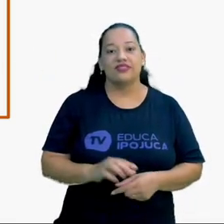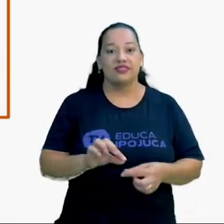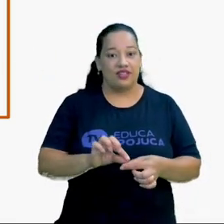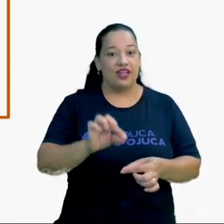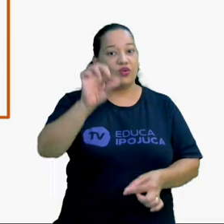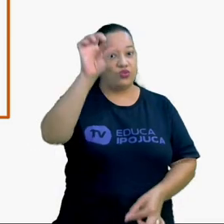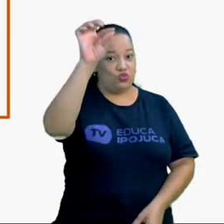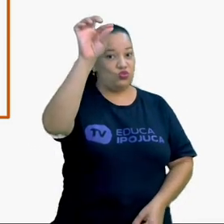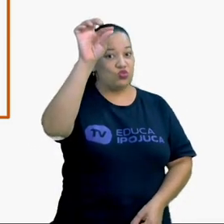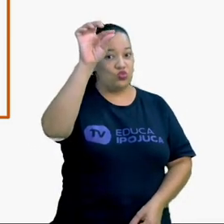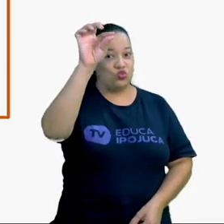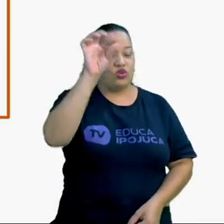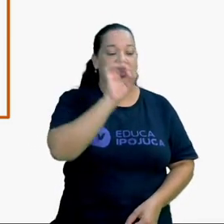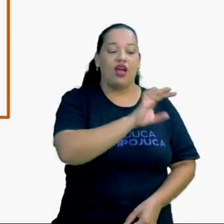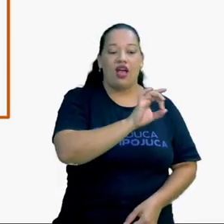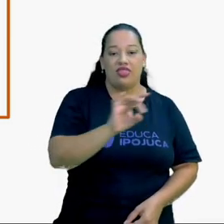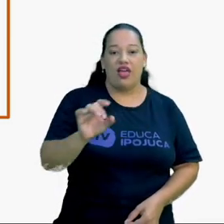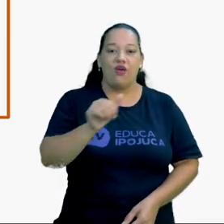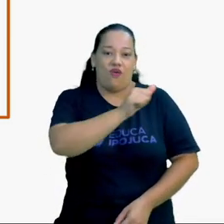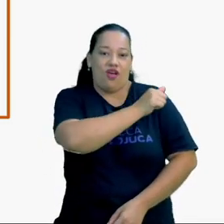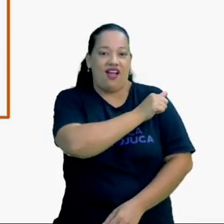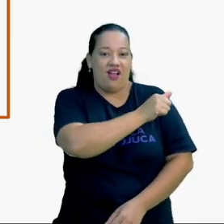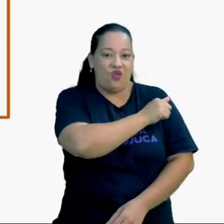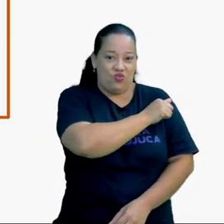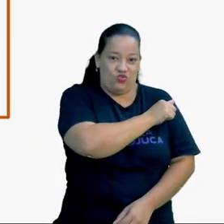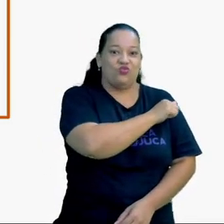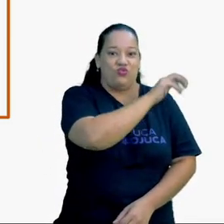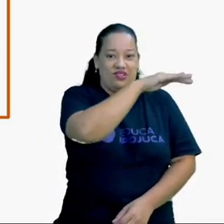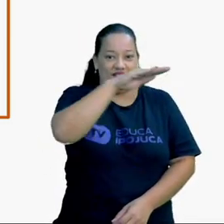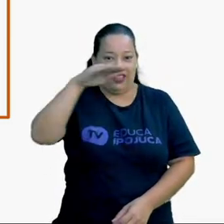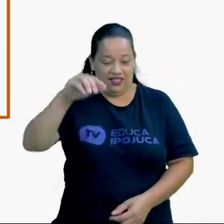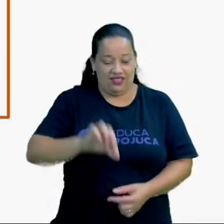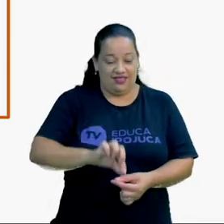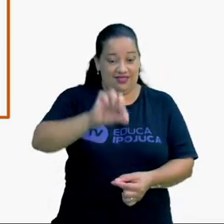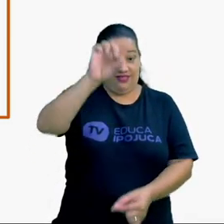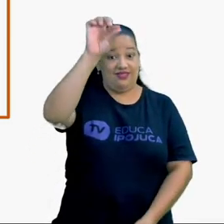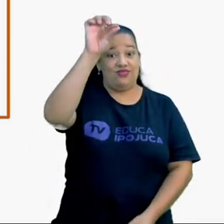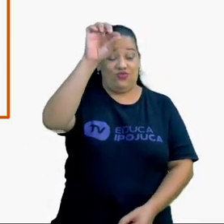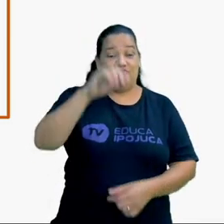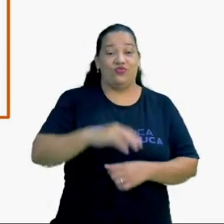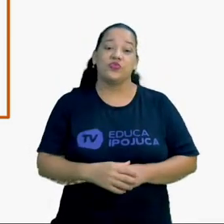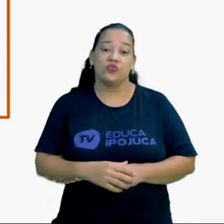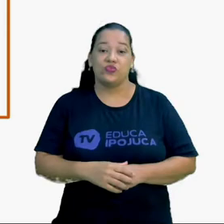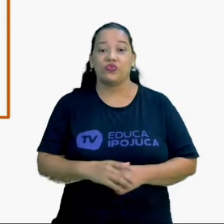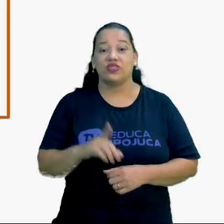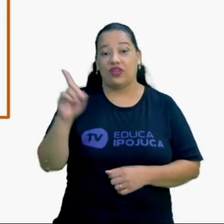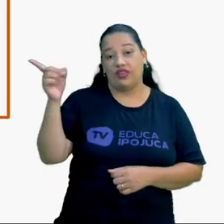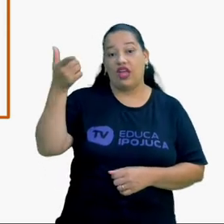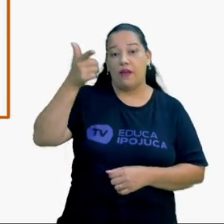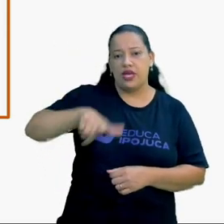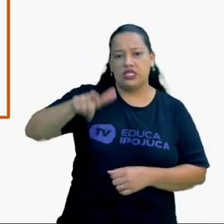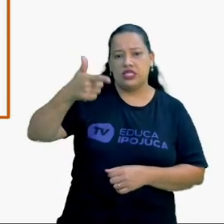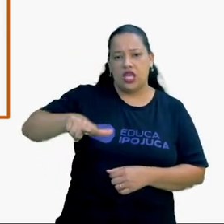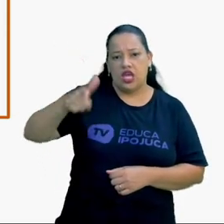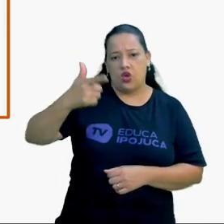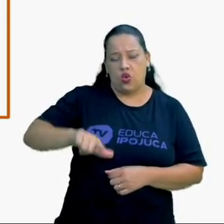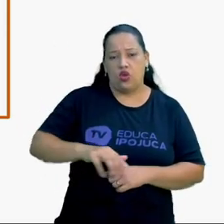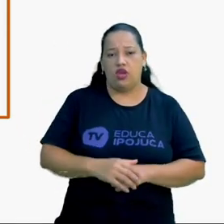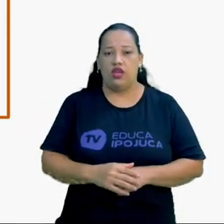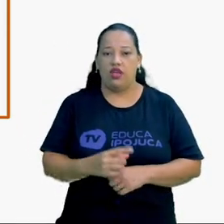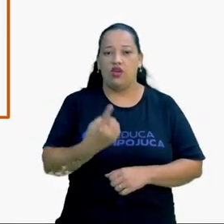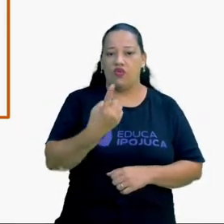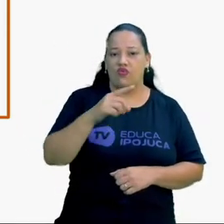os tamanhos de cada aluno. Notou aí? Há uma repetição,